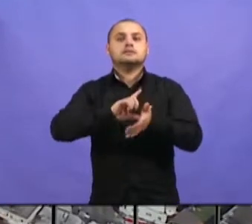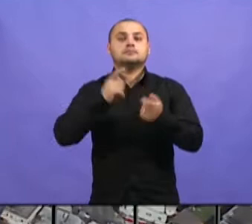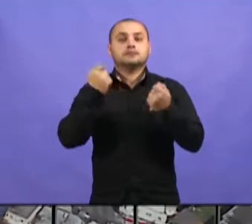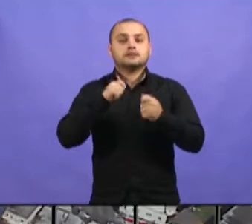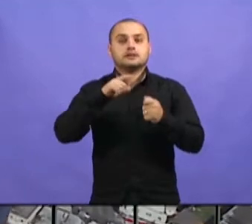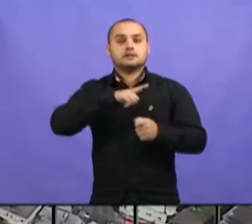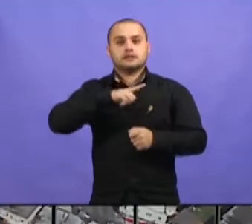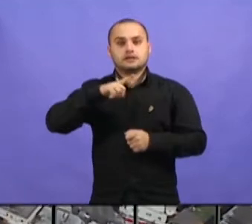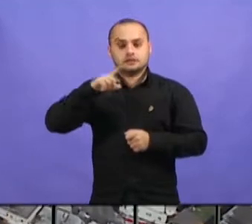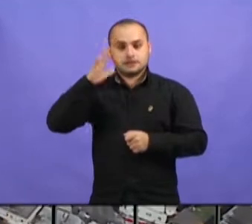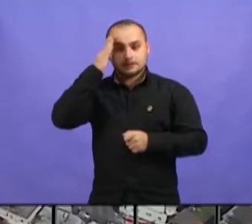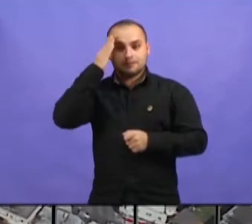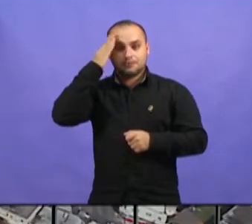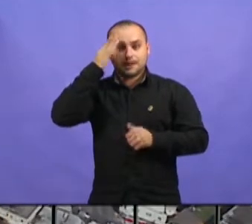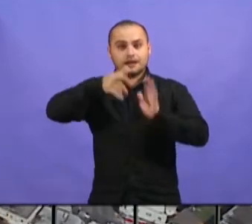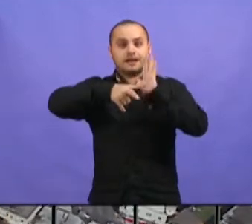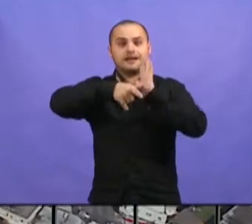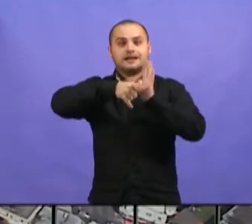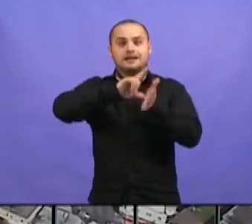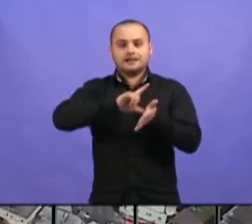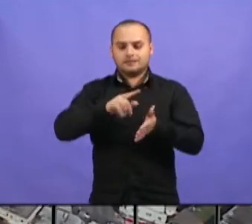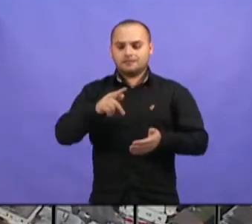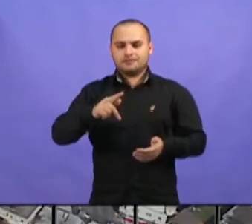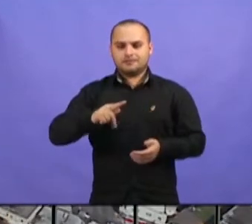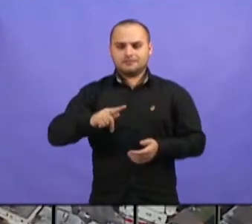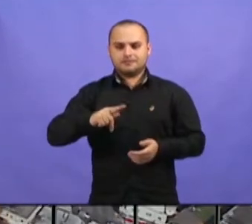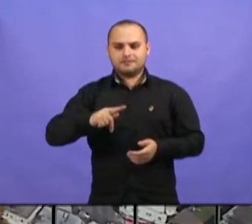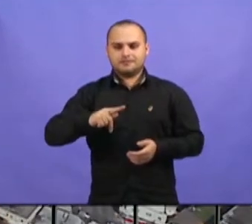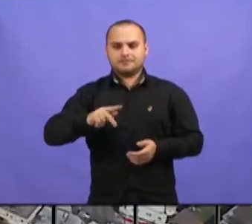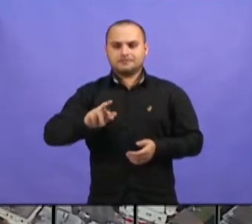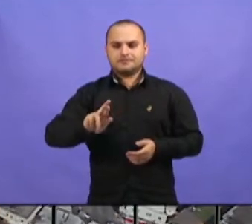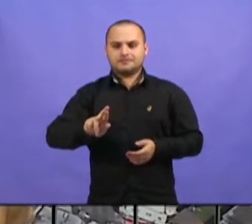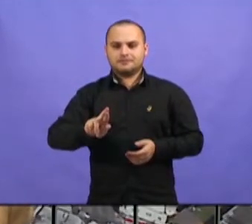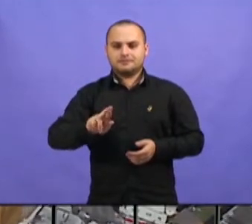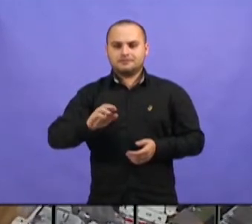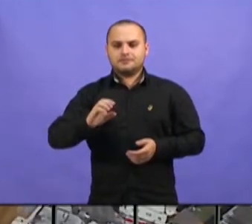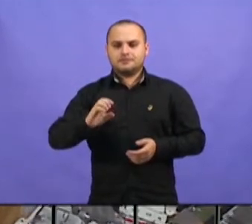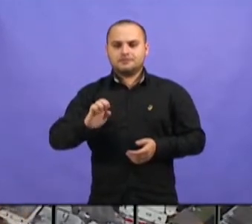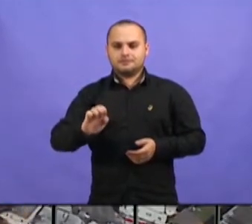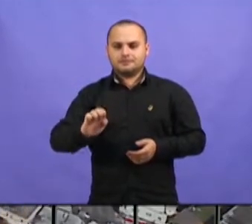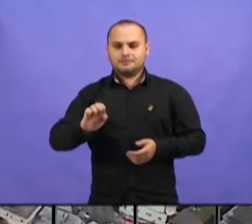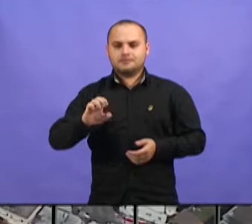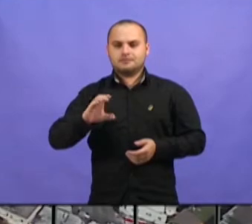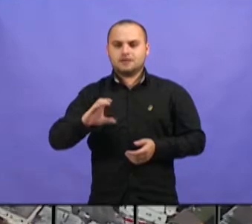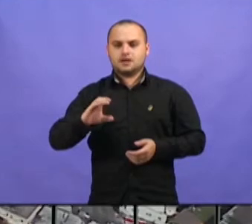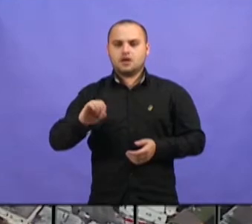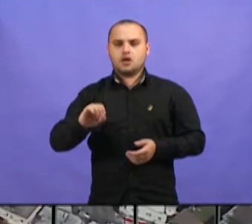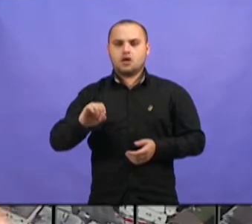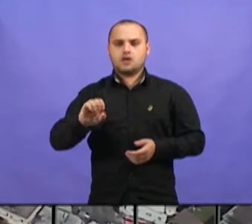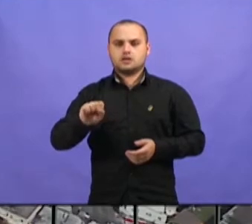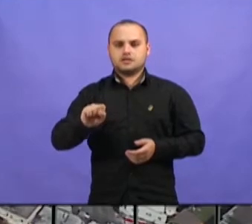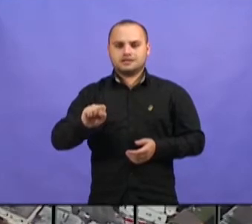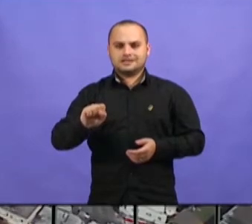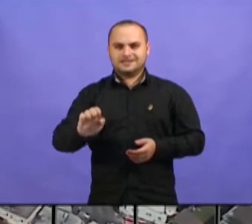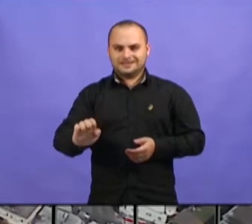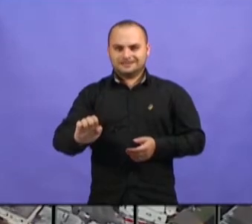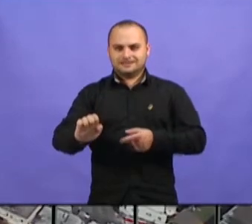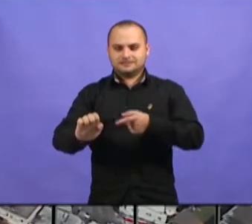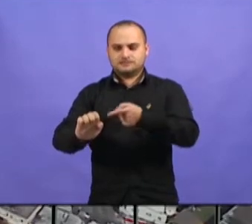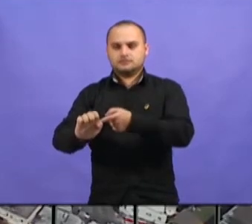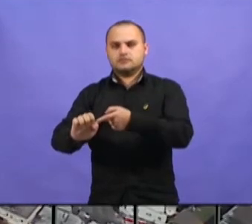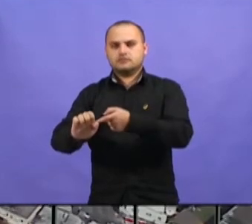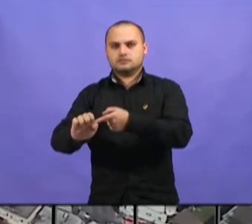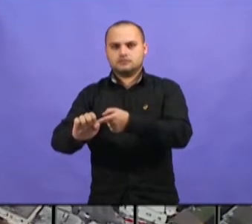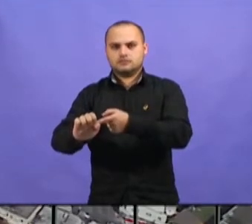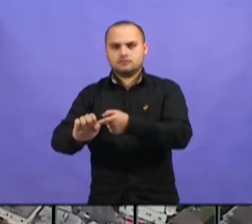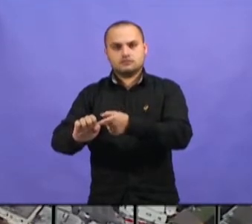de precocidade é assim, né? Quanto antes eu descubro que está alterado, maior é a minha chance de ir lá e